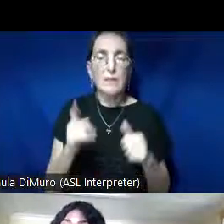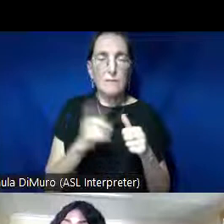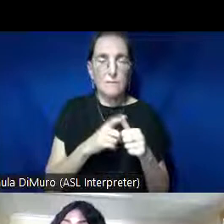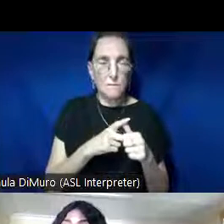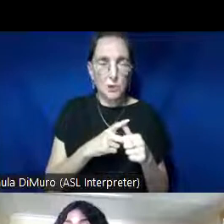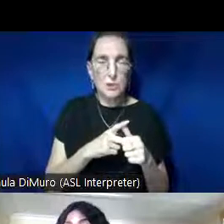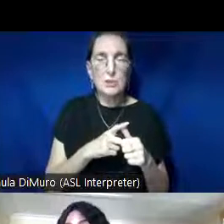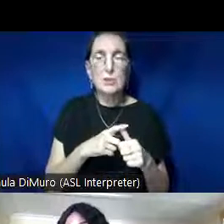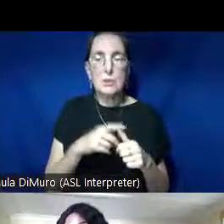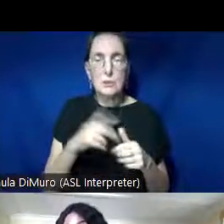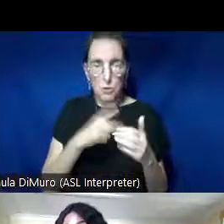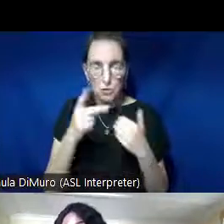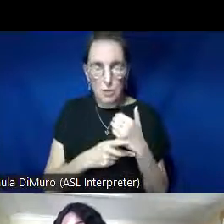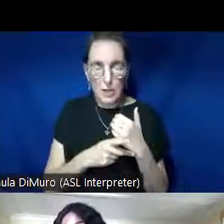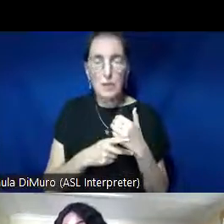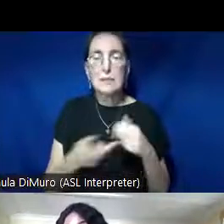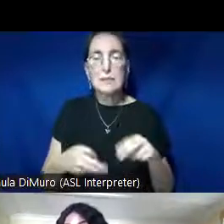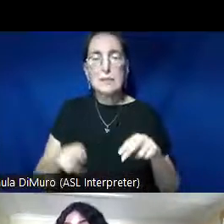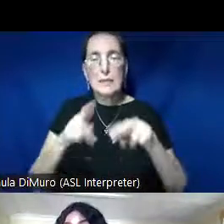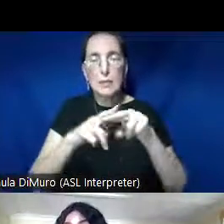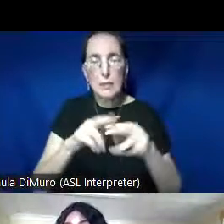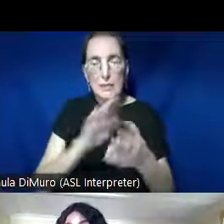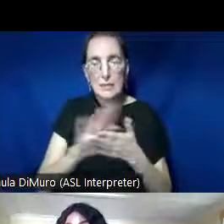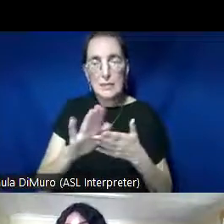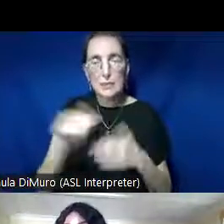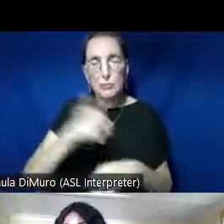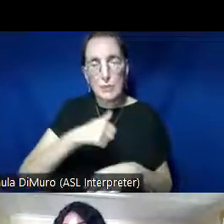últimos 10 anos que foi